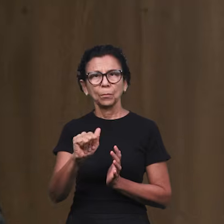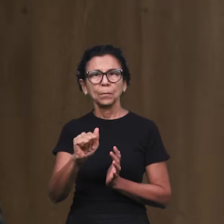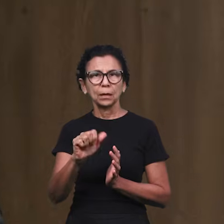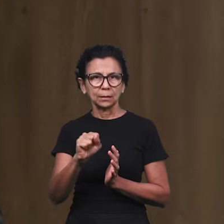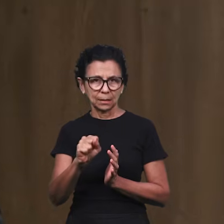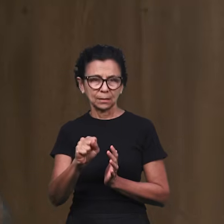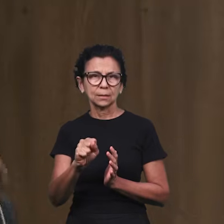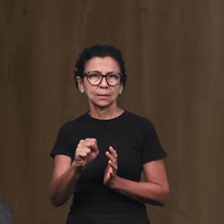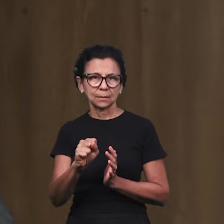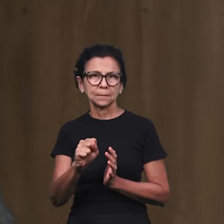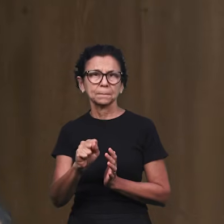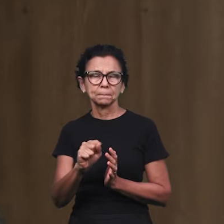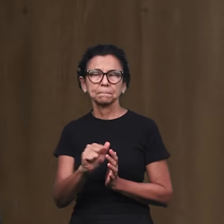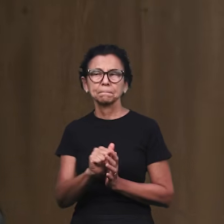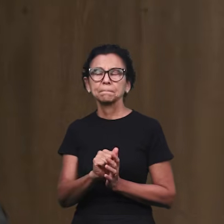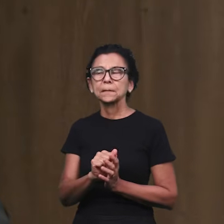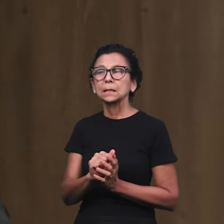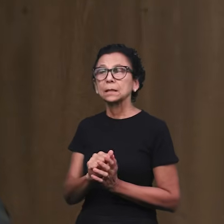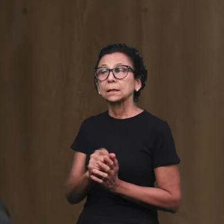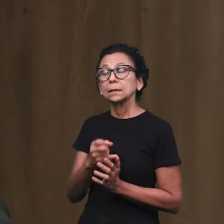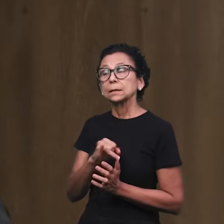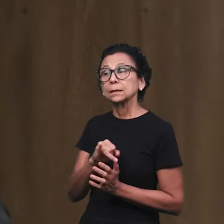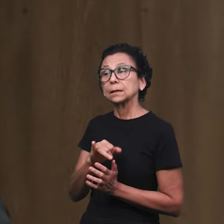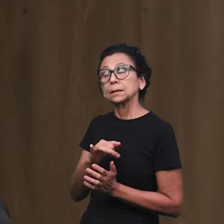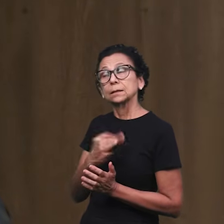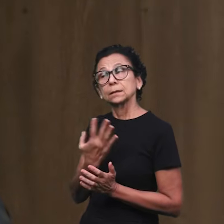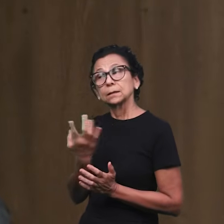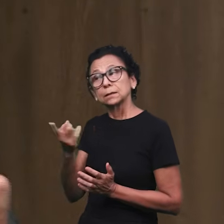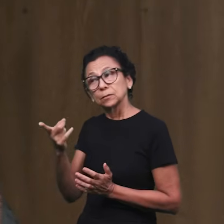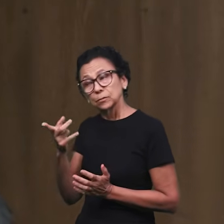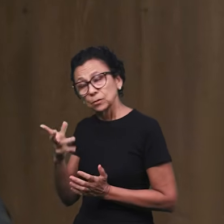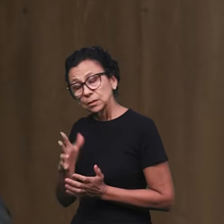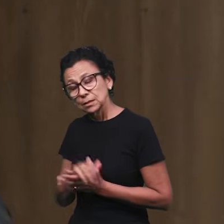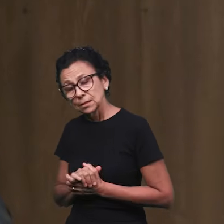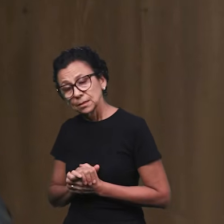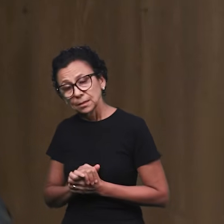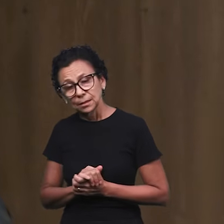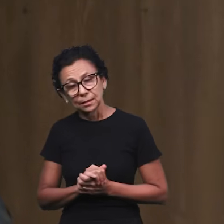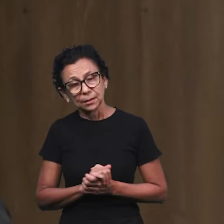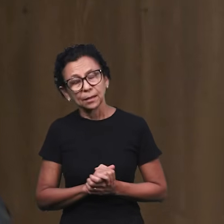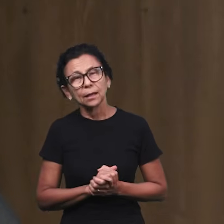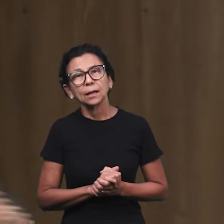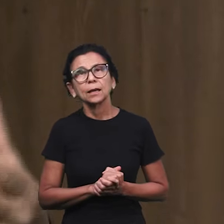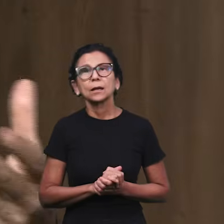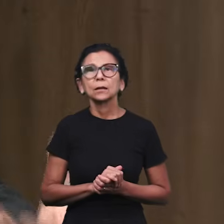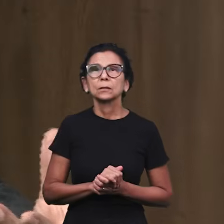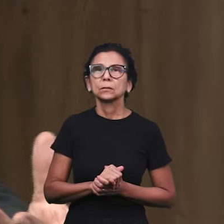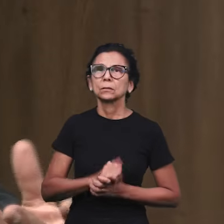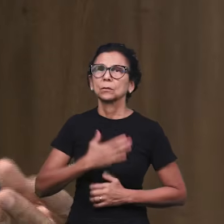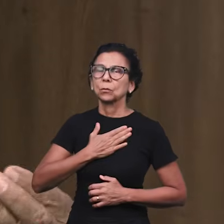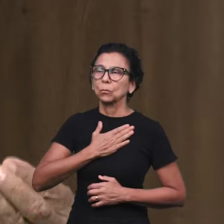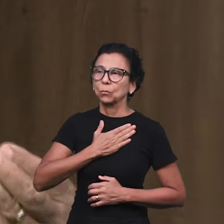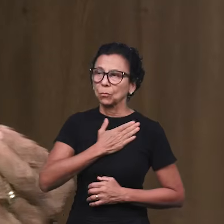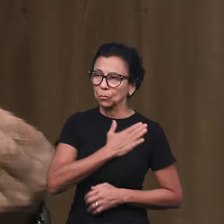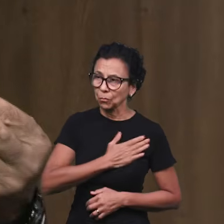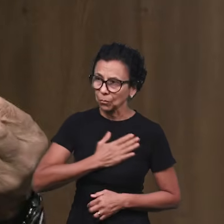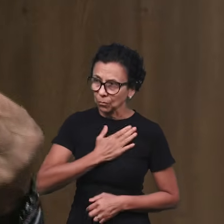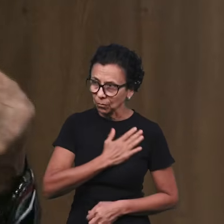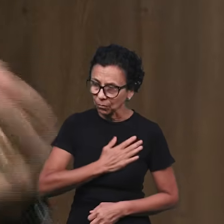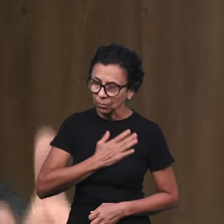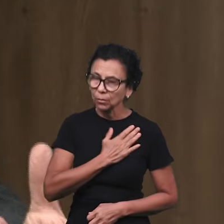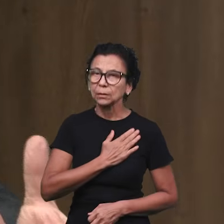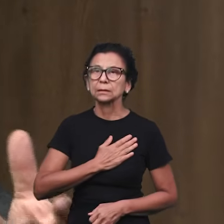Se você, como eu disse, né, na minha fala, se você gosta